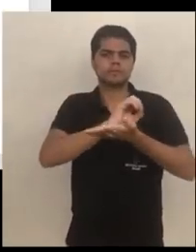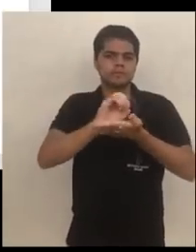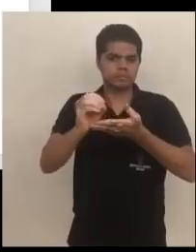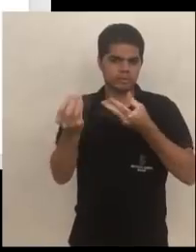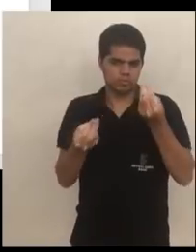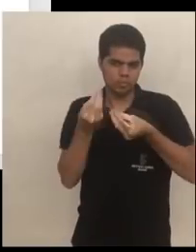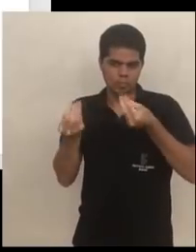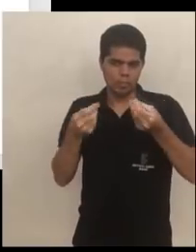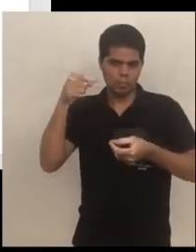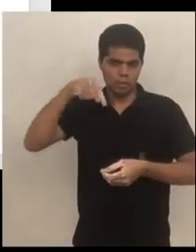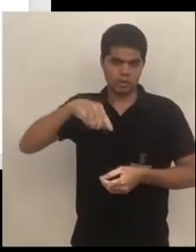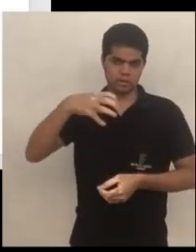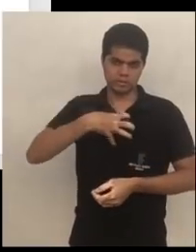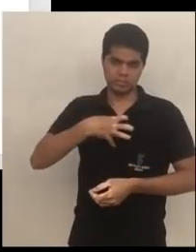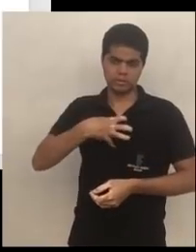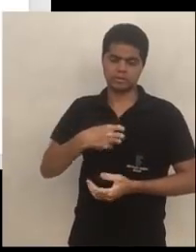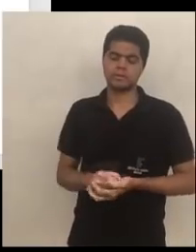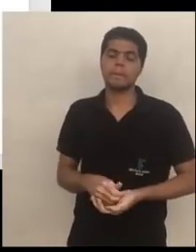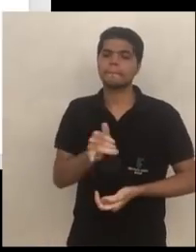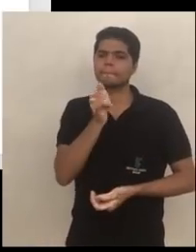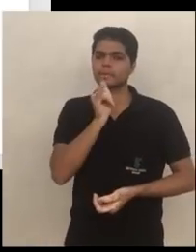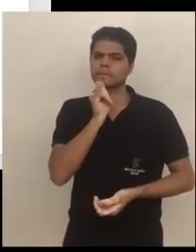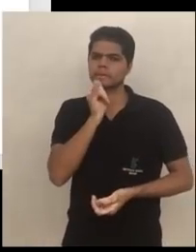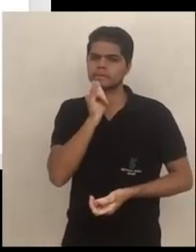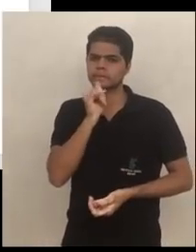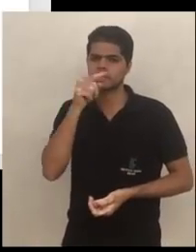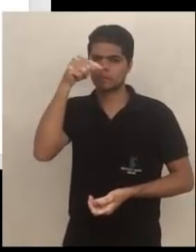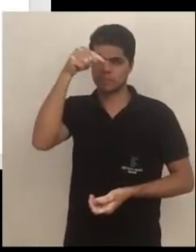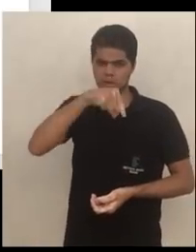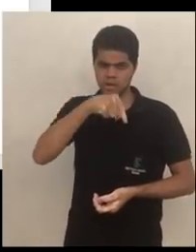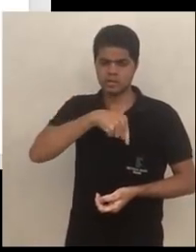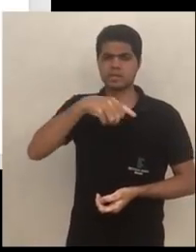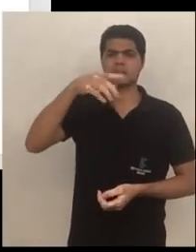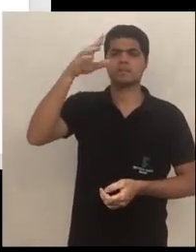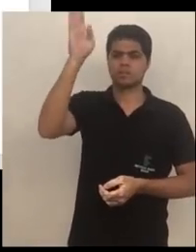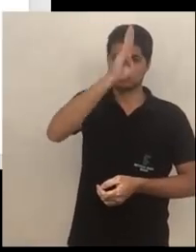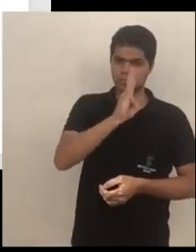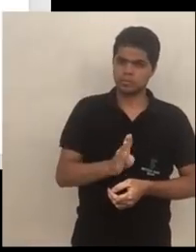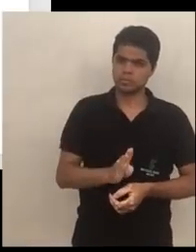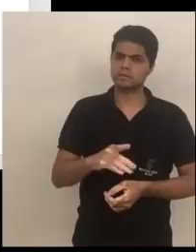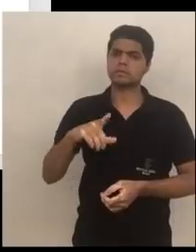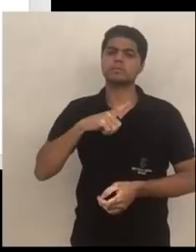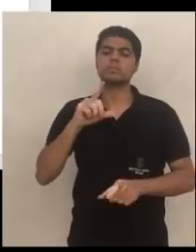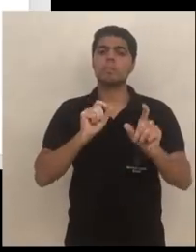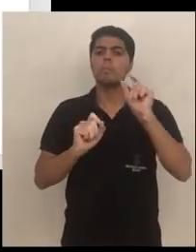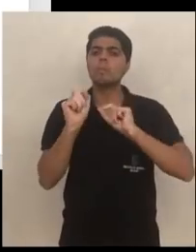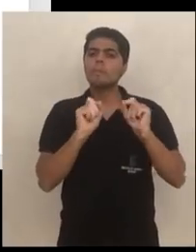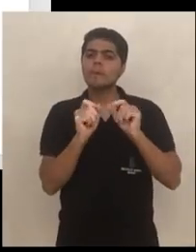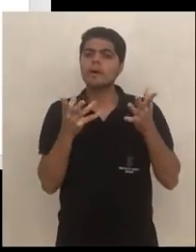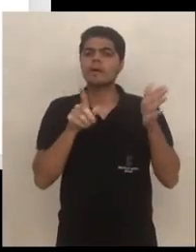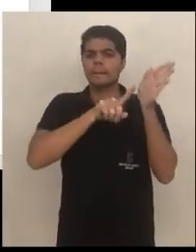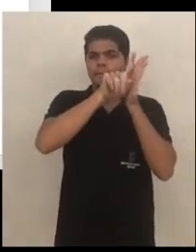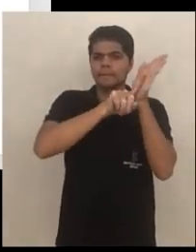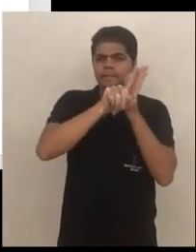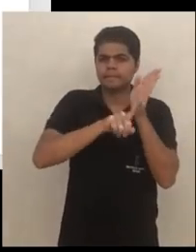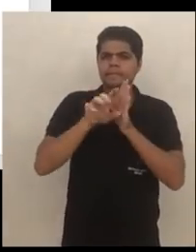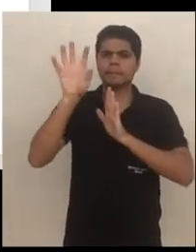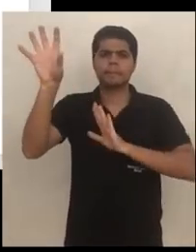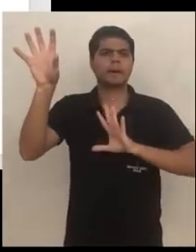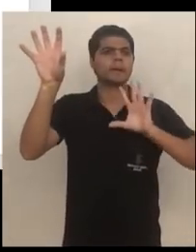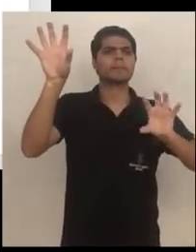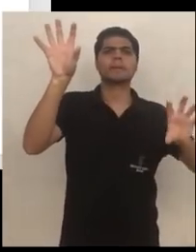aqui no nosso estado. Aqui em Salvador, aqui no Brasil, a pesquisa pegou a cada